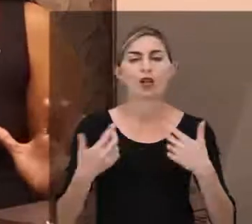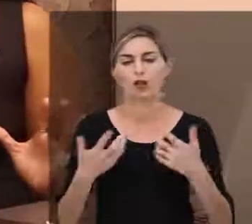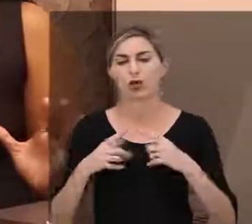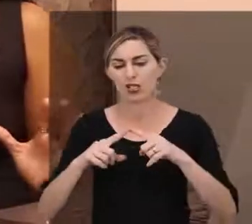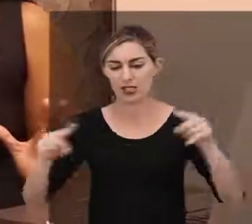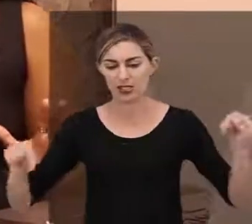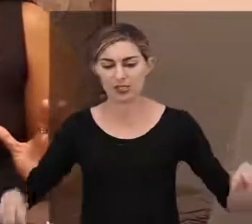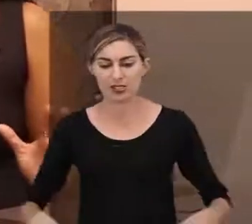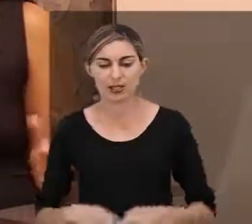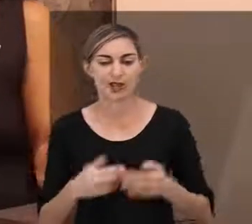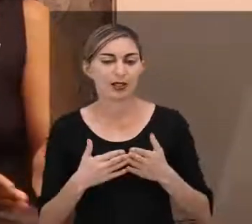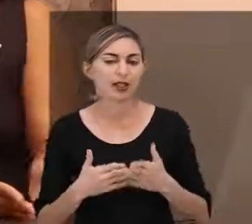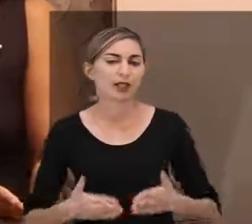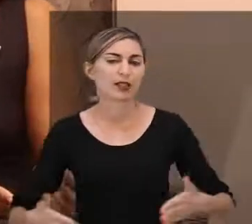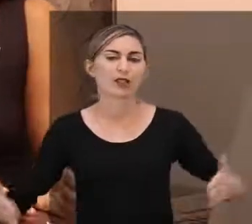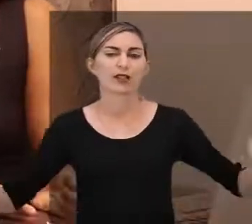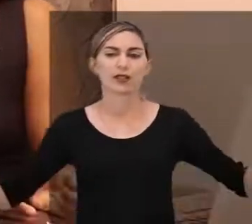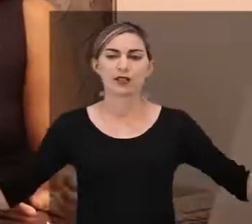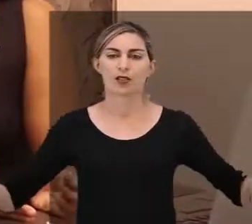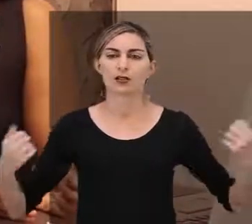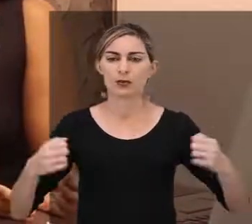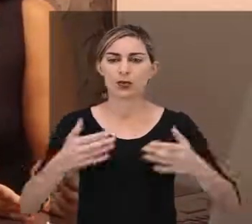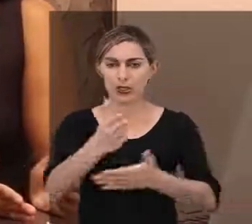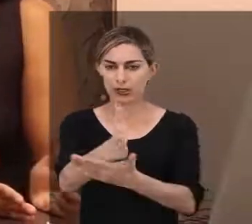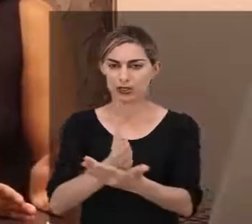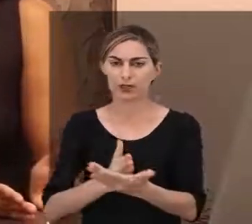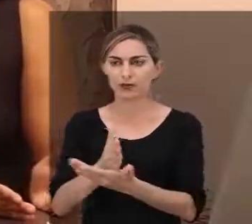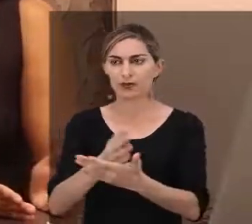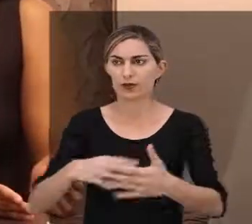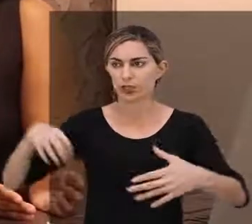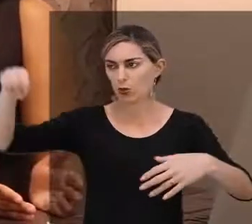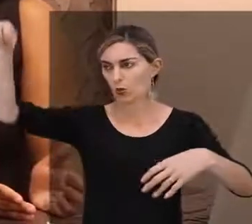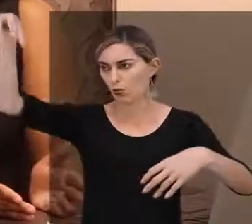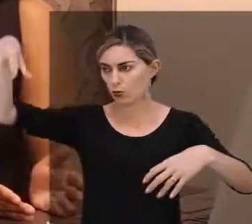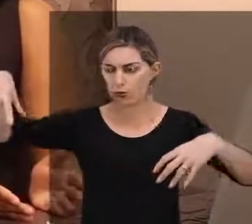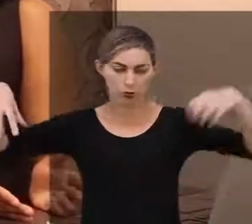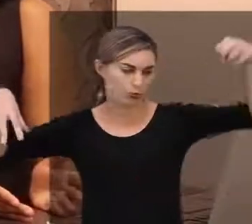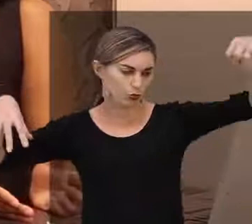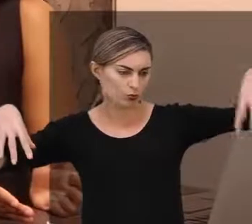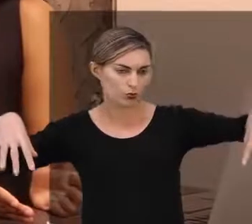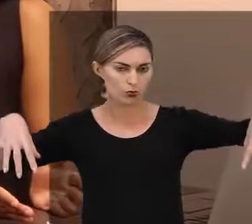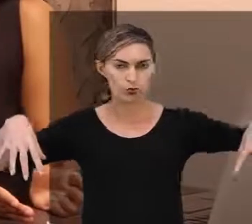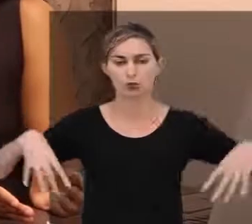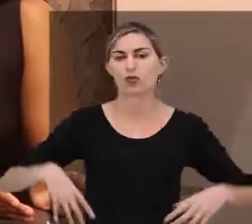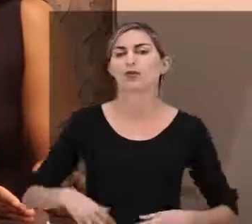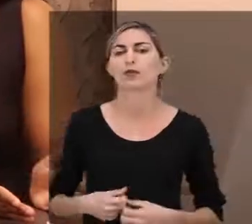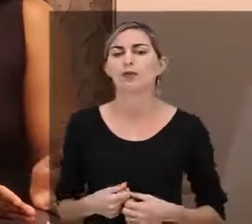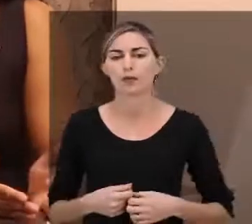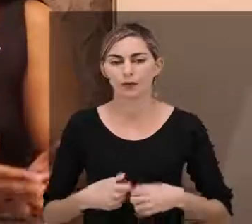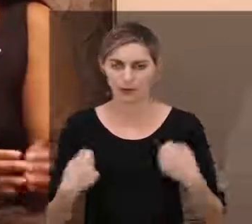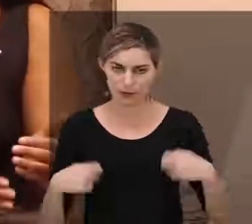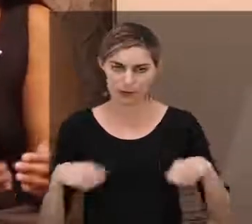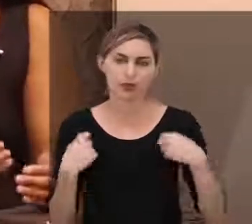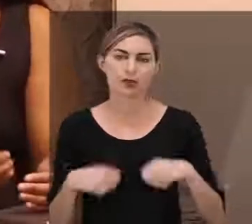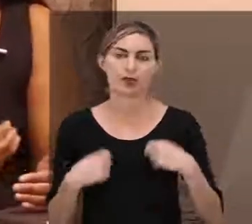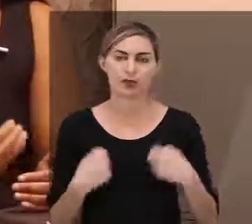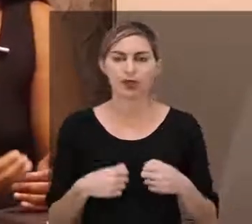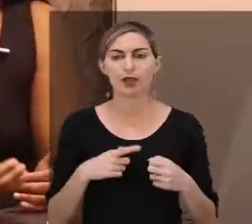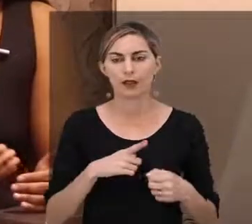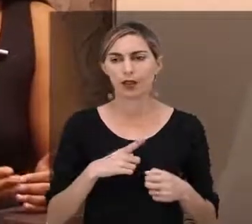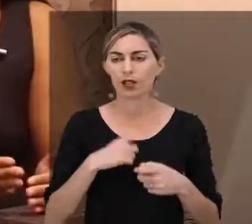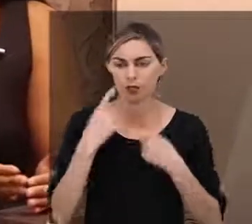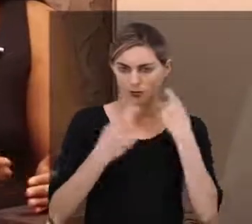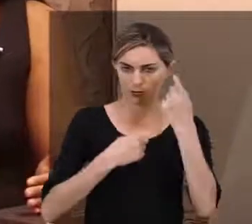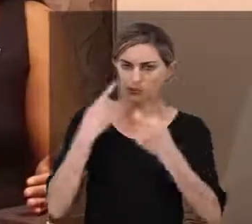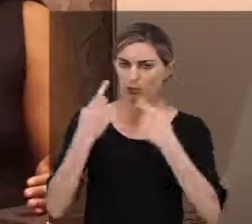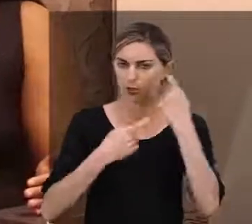sala que é muito grande, então você tem que dividir bem para o cliente não estar andando no escuro, né? Então a gente tem que ter essas